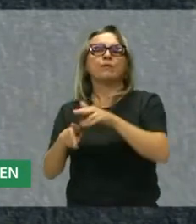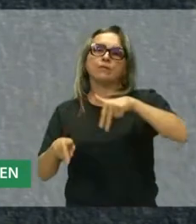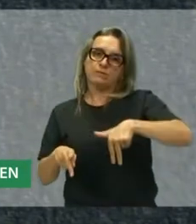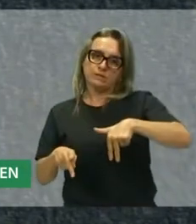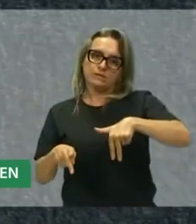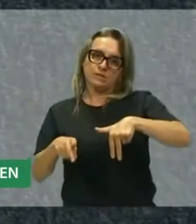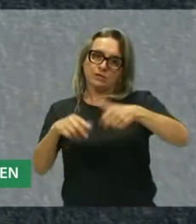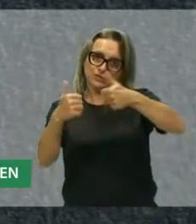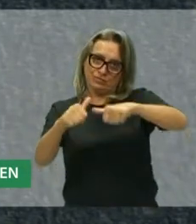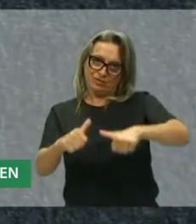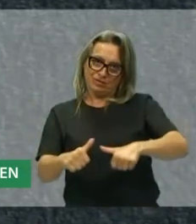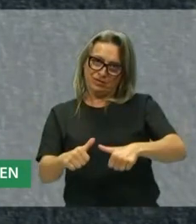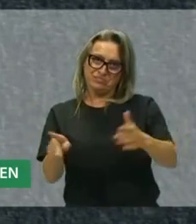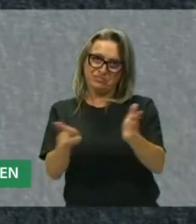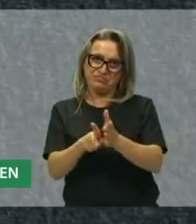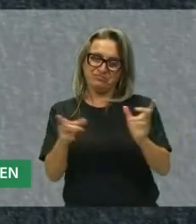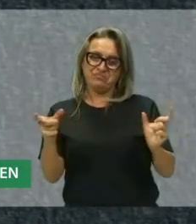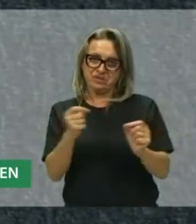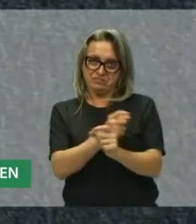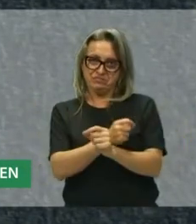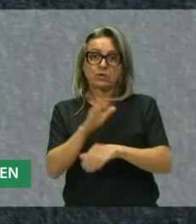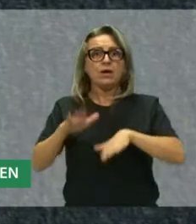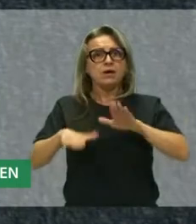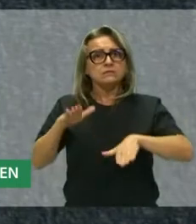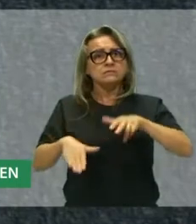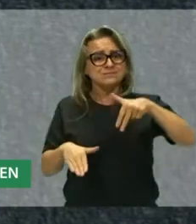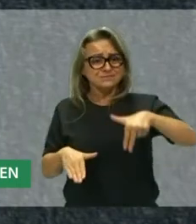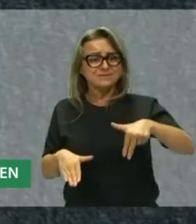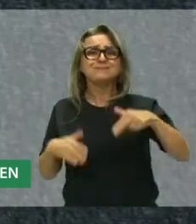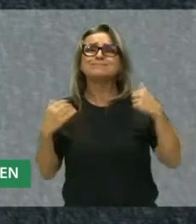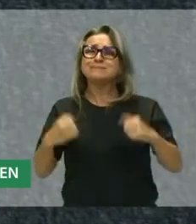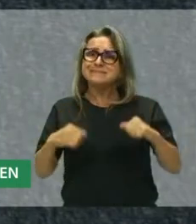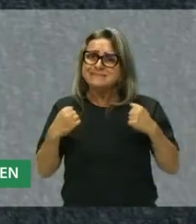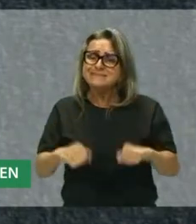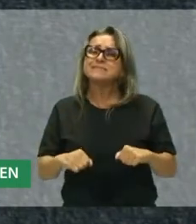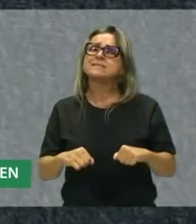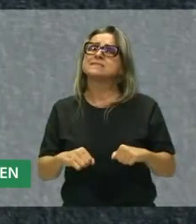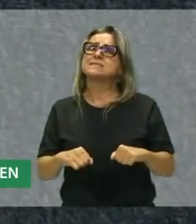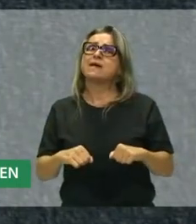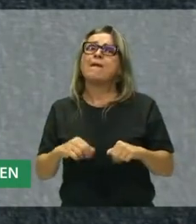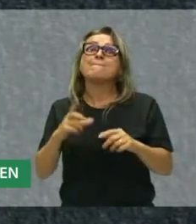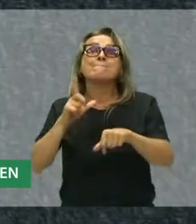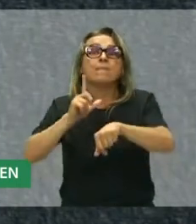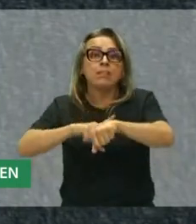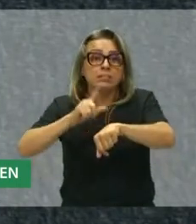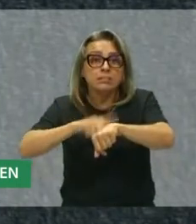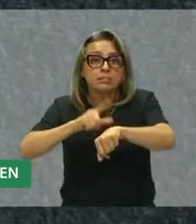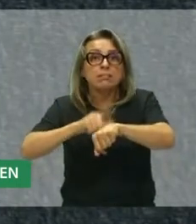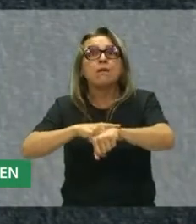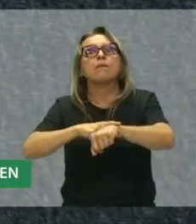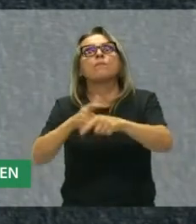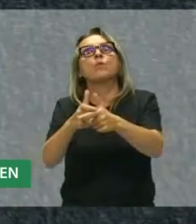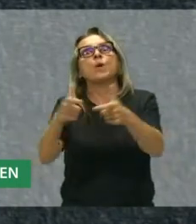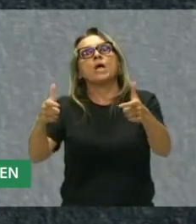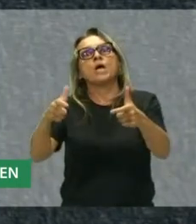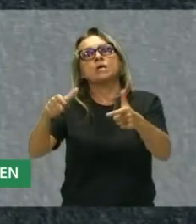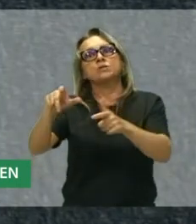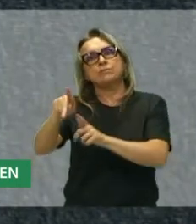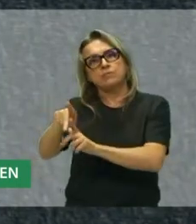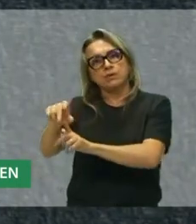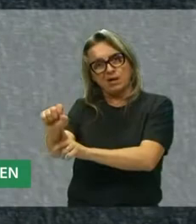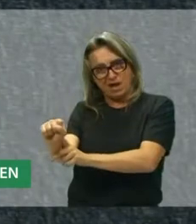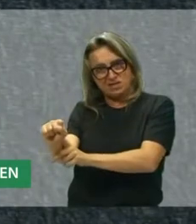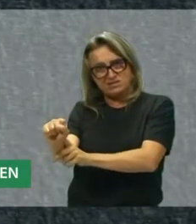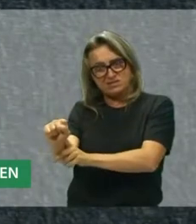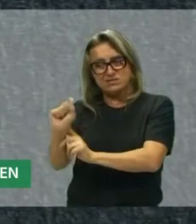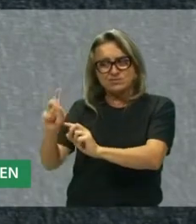muitos pacientes que, às vezes, nós precisamos realmente estar muito tempo no nosso PS, nós percebemos da situação muito desconfortável do nosso paciente,